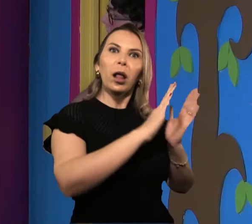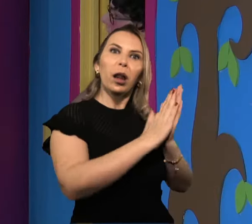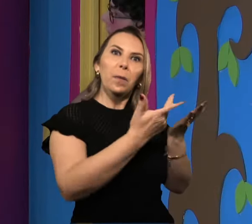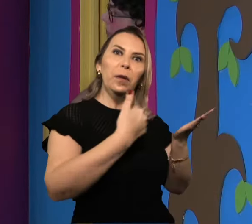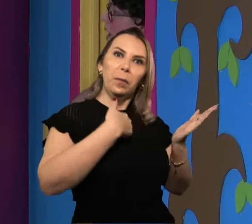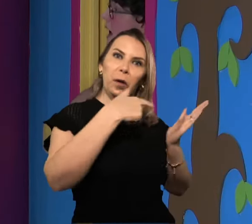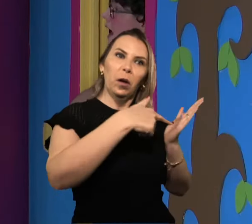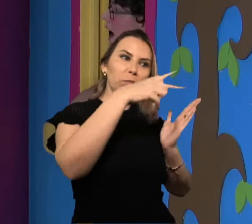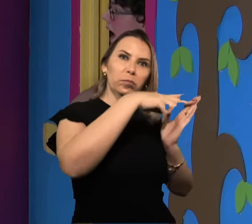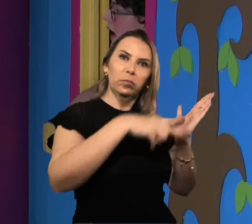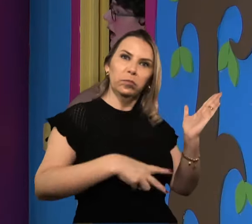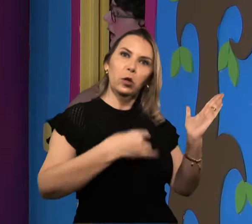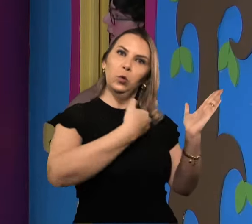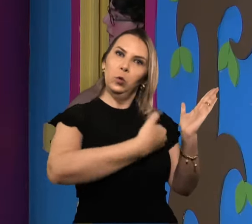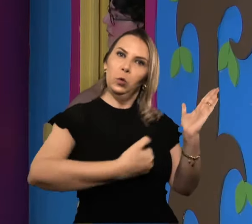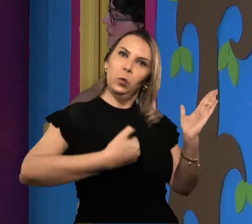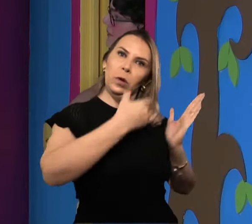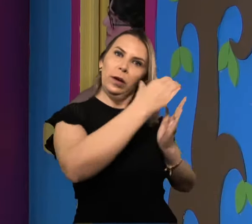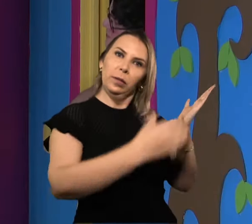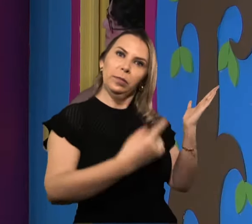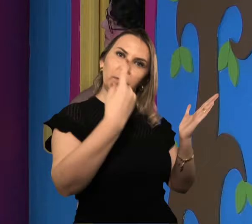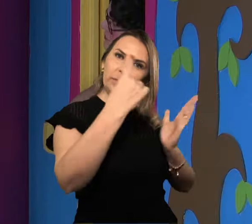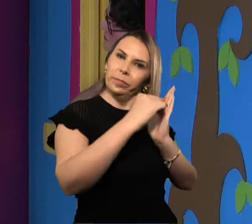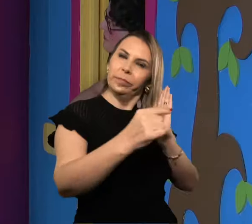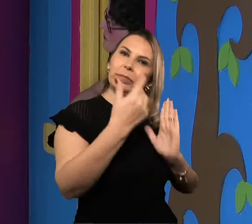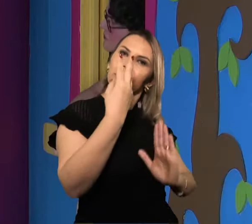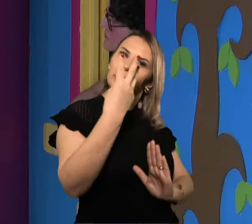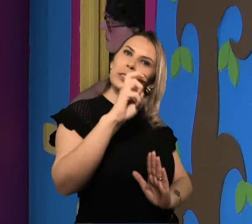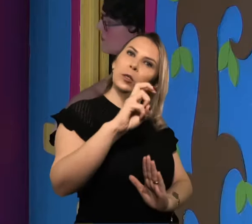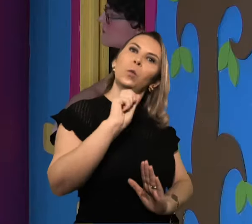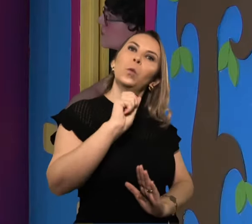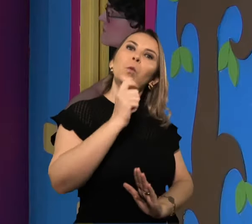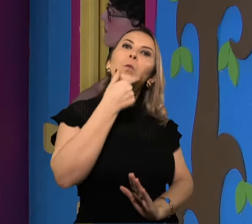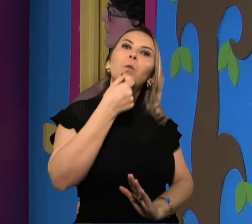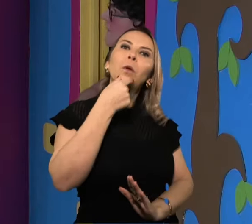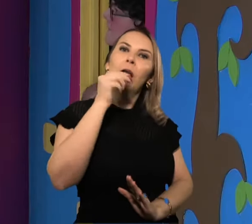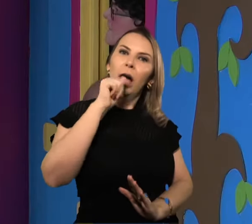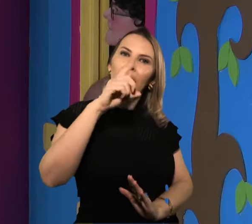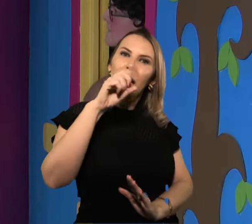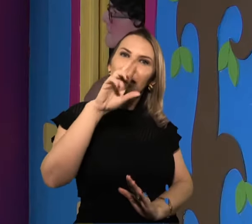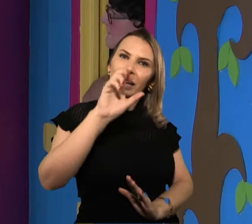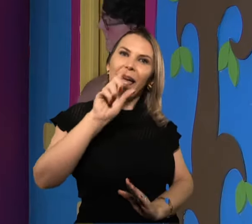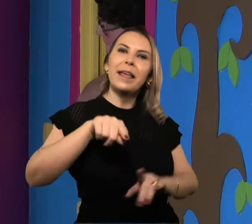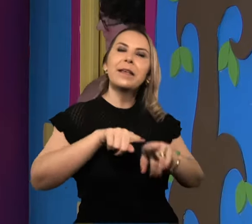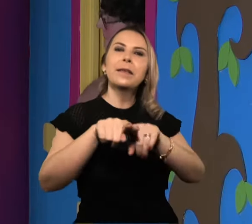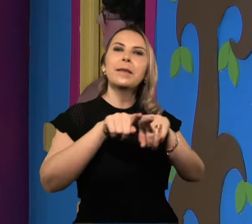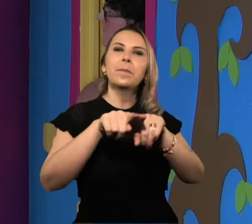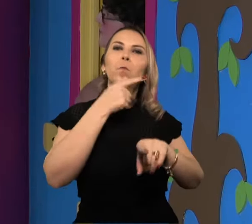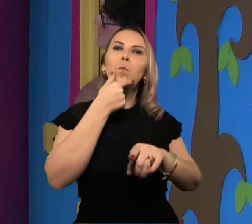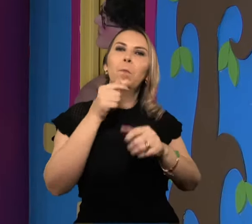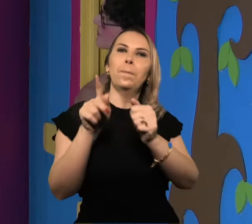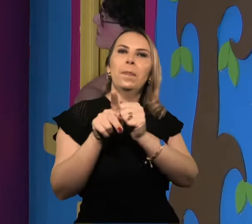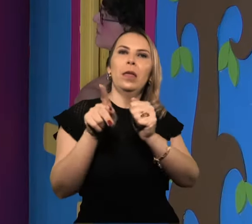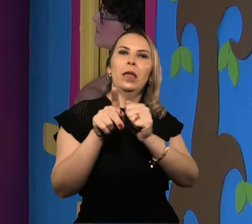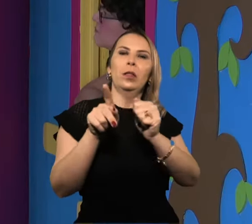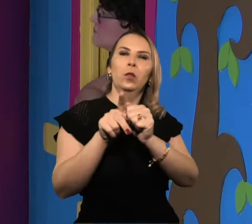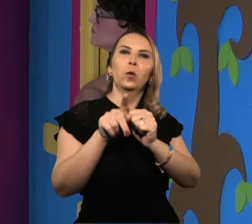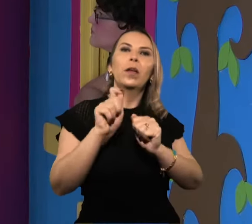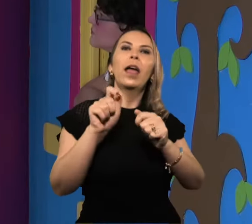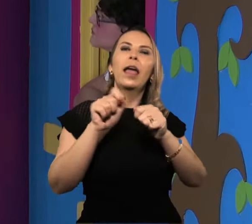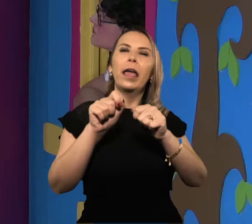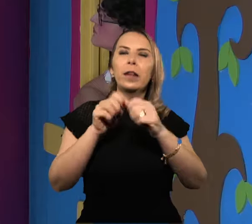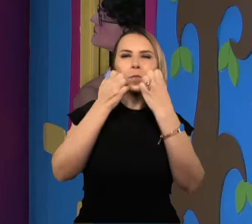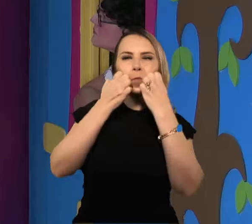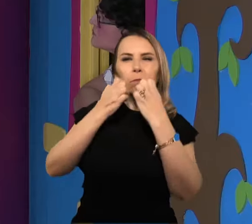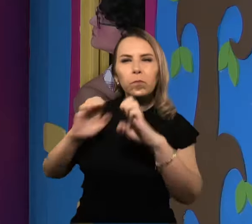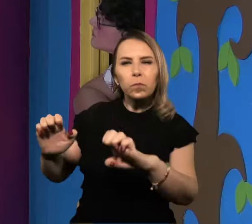na Bíblia, ó. E onde eu tô lendo aqui em João 1,35. O André, ele era o irmão de Pedro. E aí ele